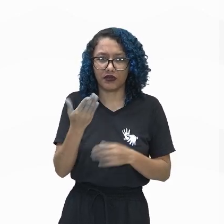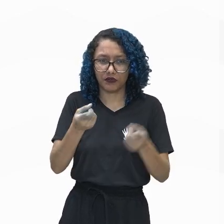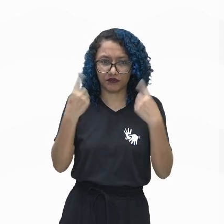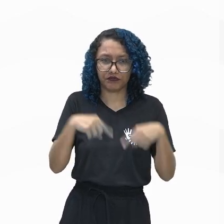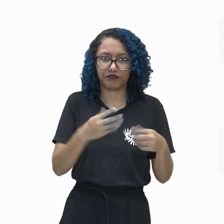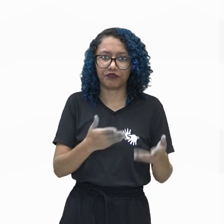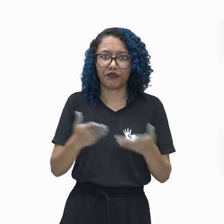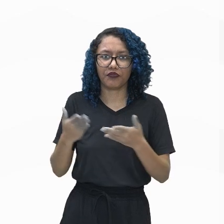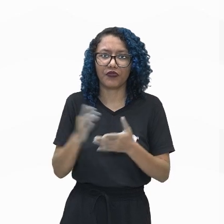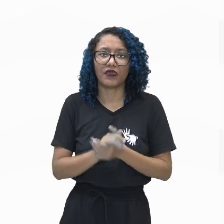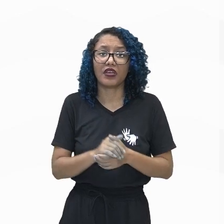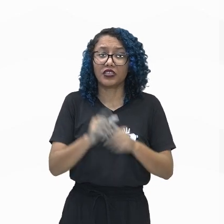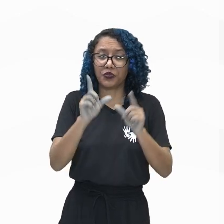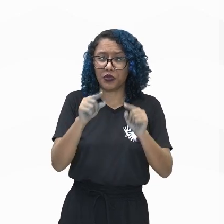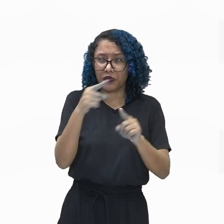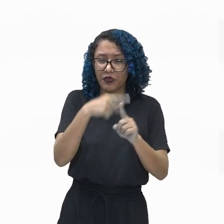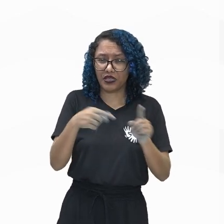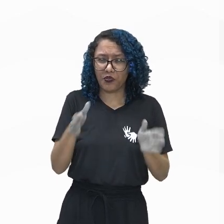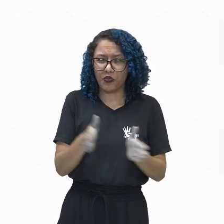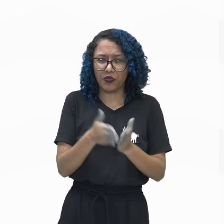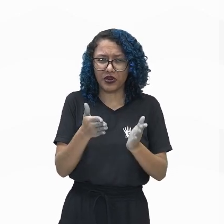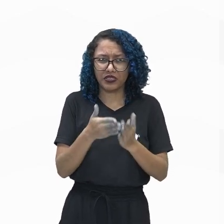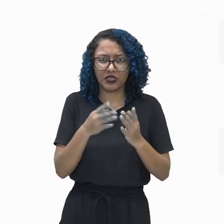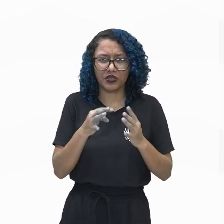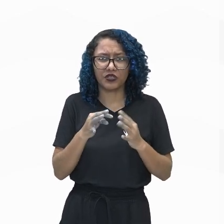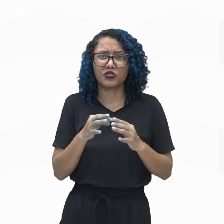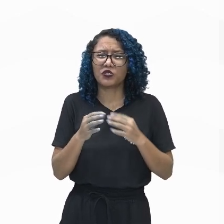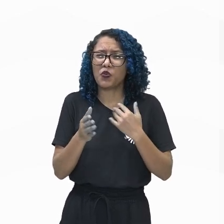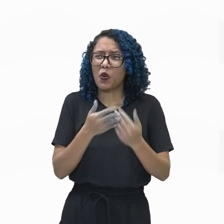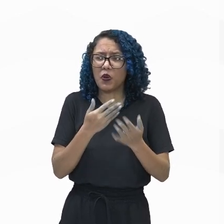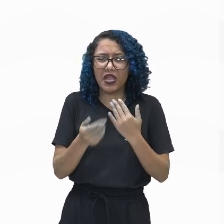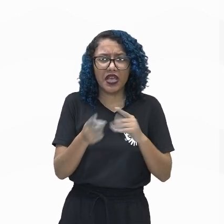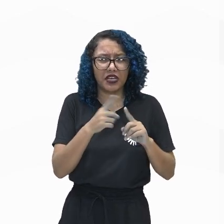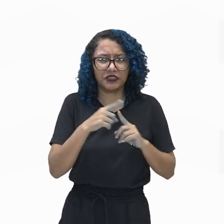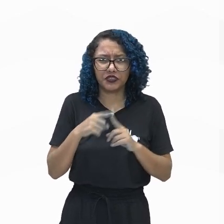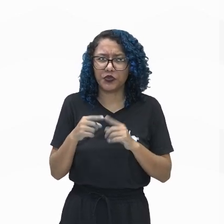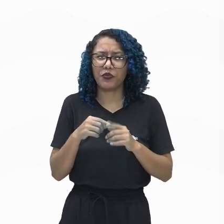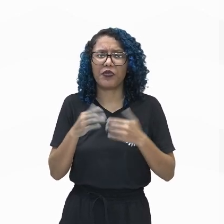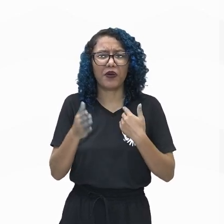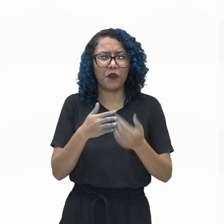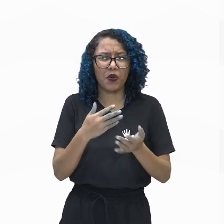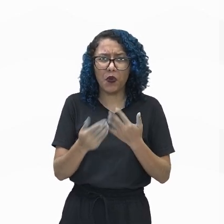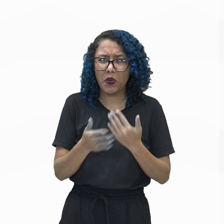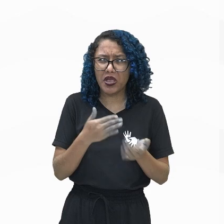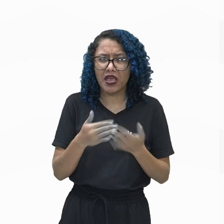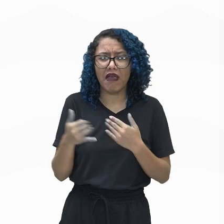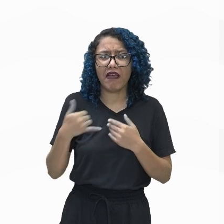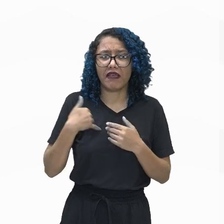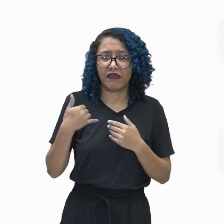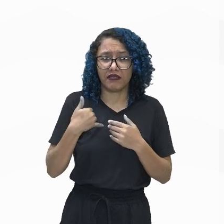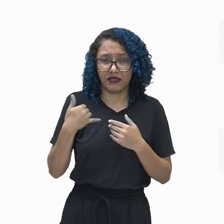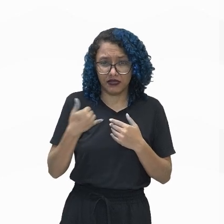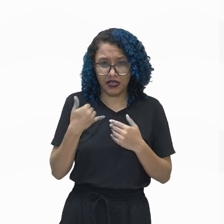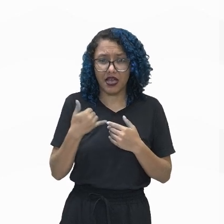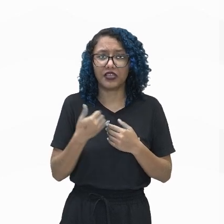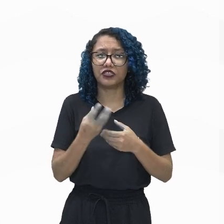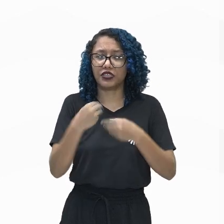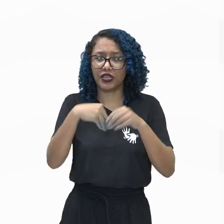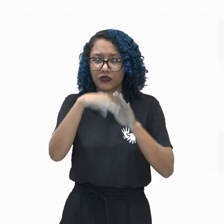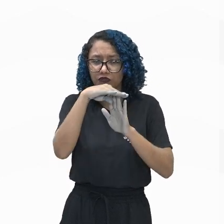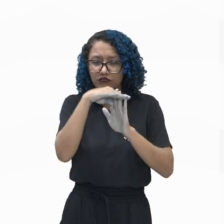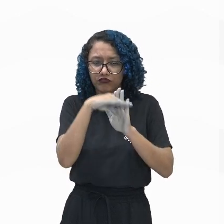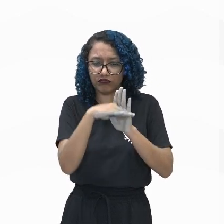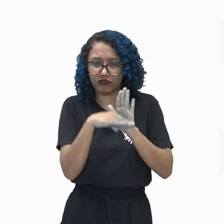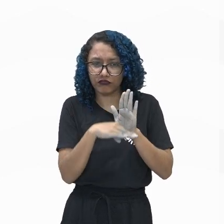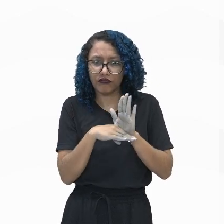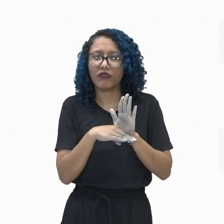reduzir pela metade a pobreza em todas as suas formas, para todas as idades, de acordo com as definições nacionais. Então, note que